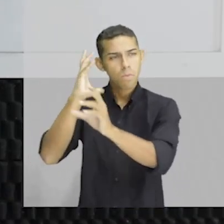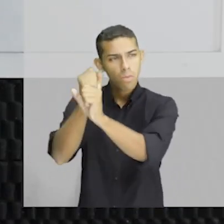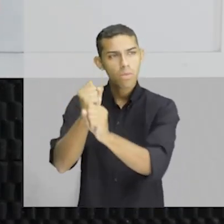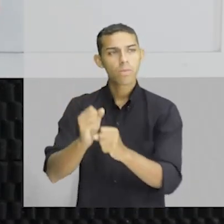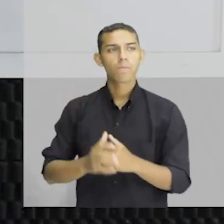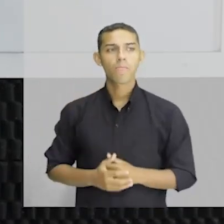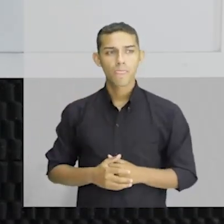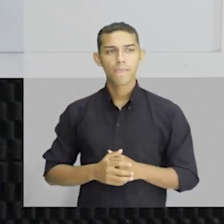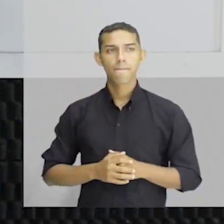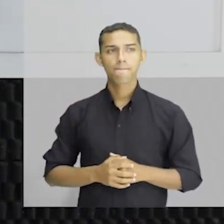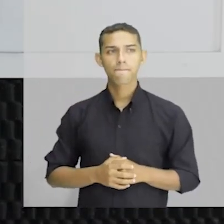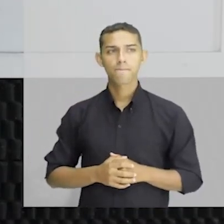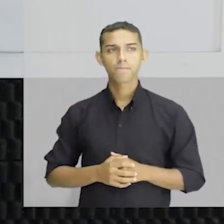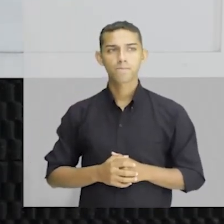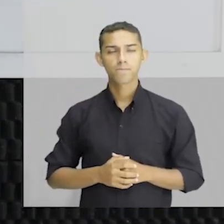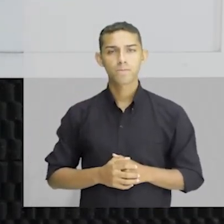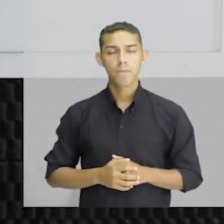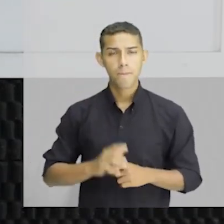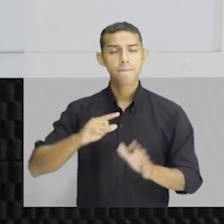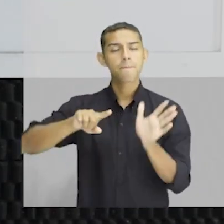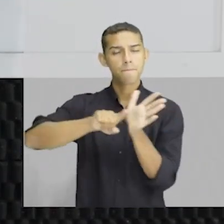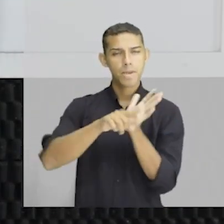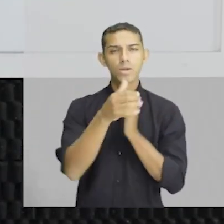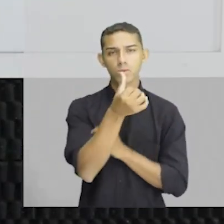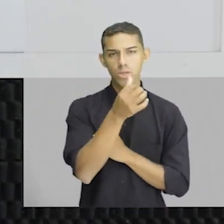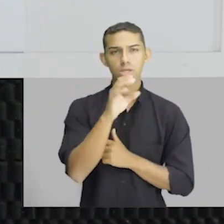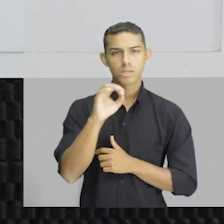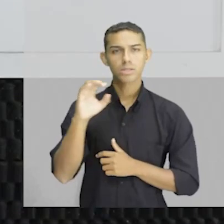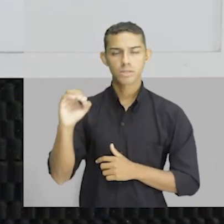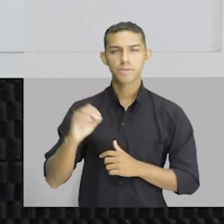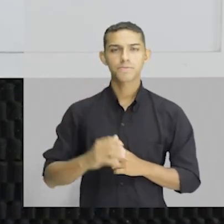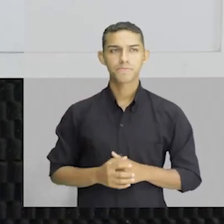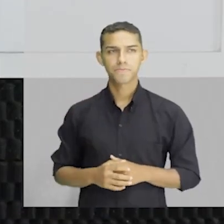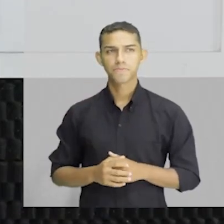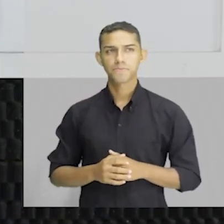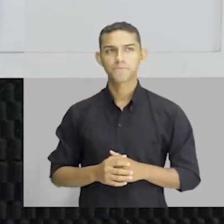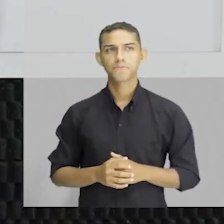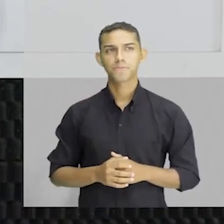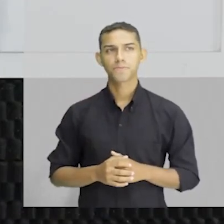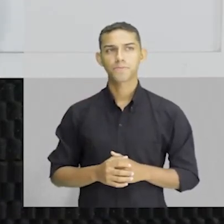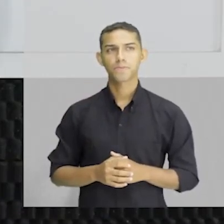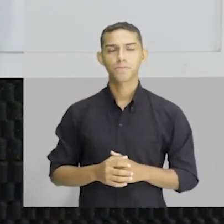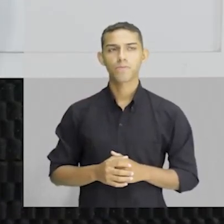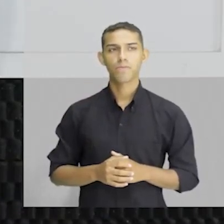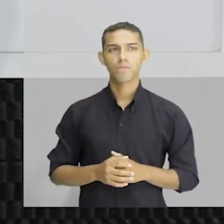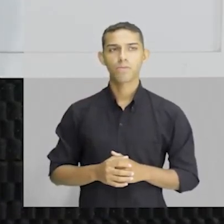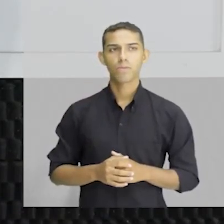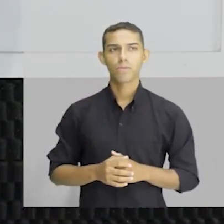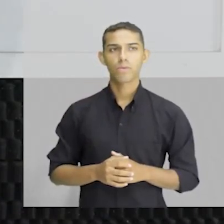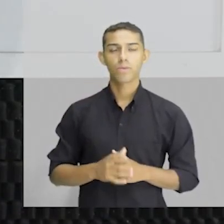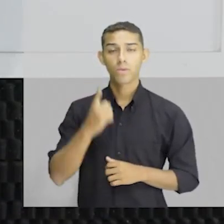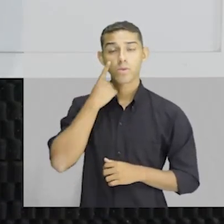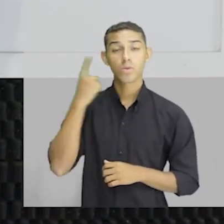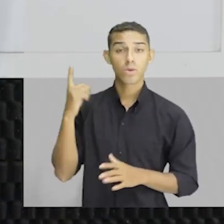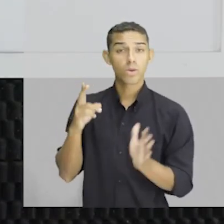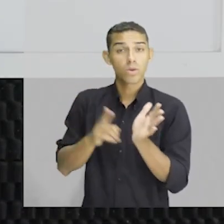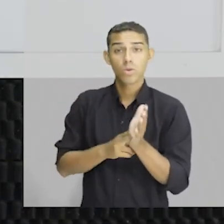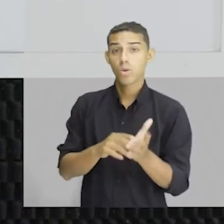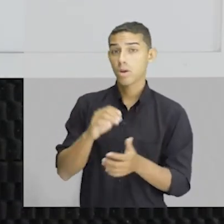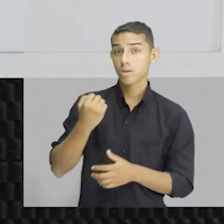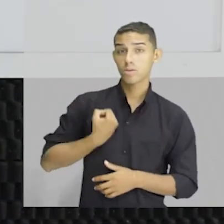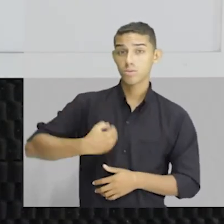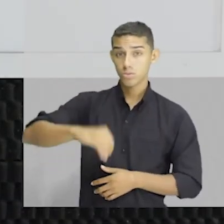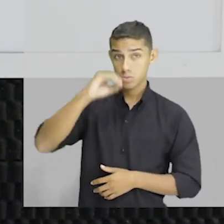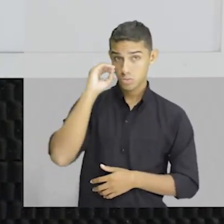dá quanto turma menos 600 menos 600 isso aqui é igual a zero